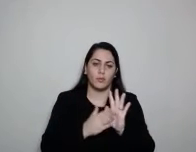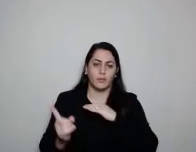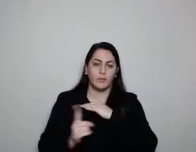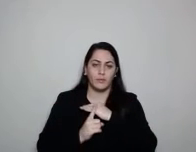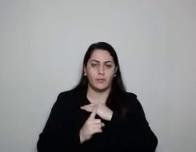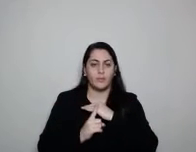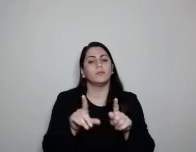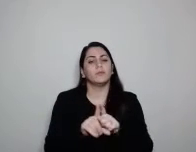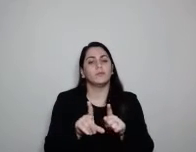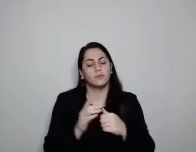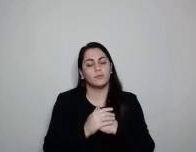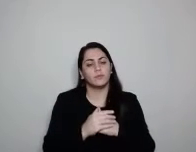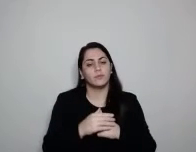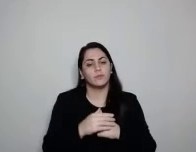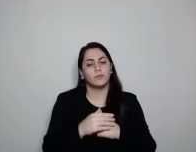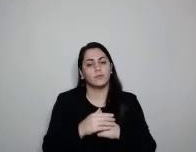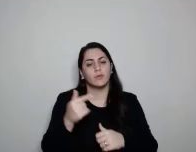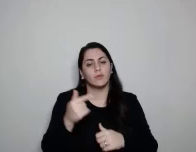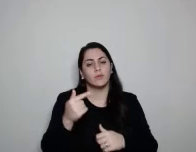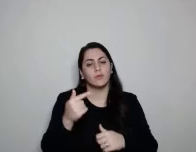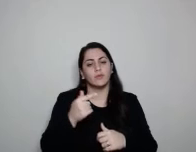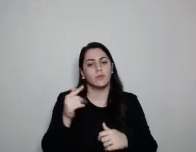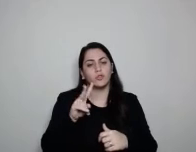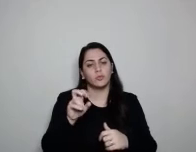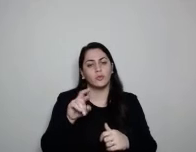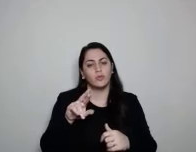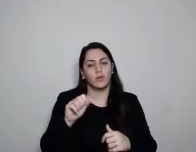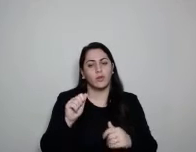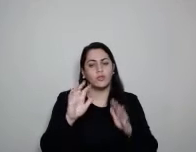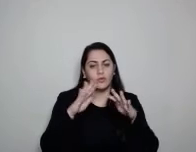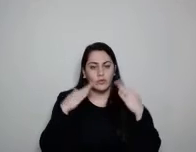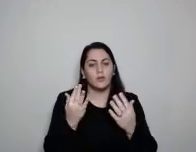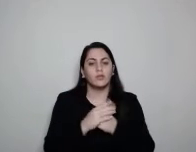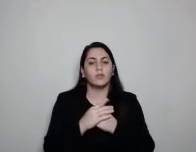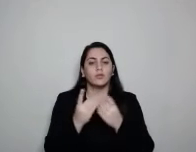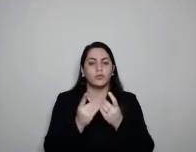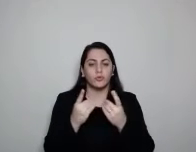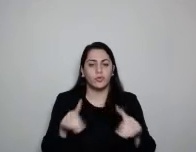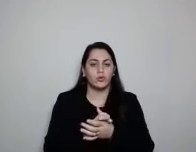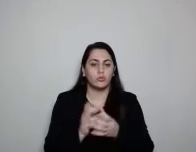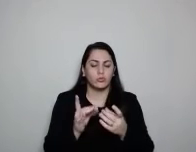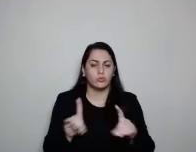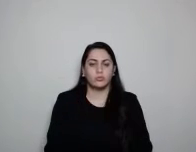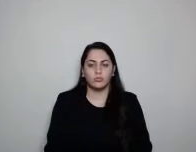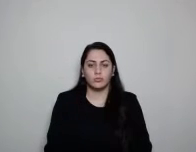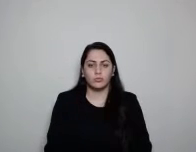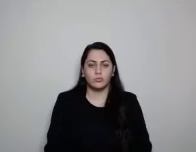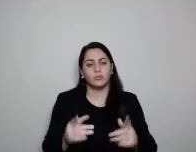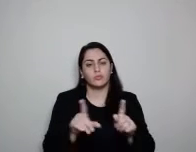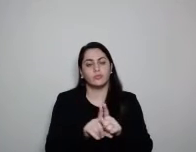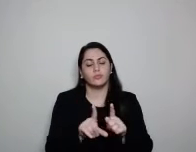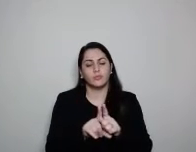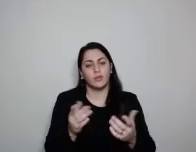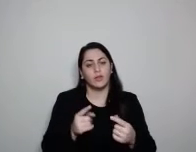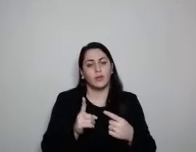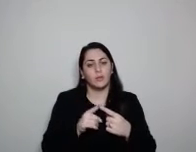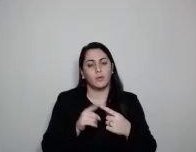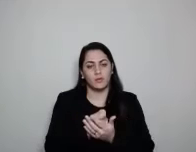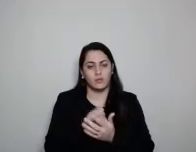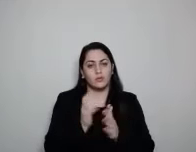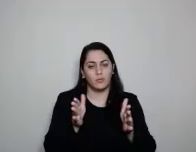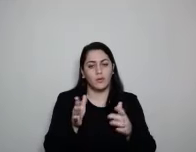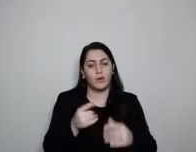por nós, e foi fixada a guarda de forma compartilhada, as regras de convivência entre os genitores